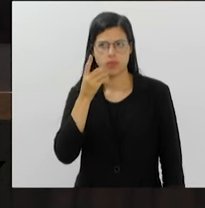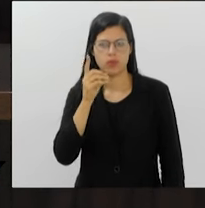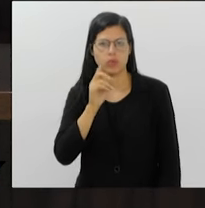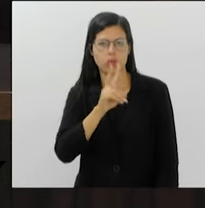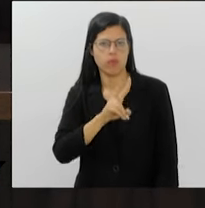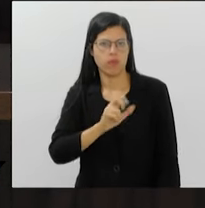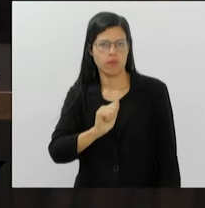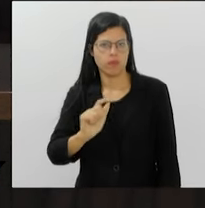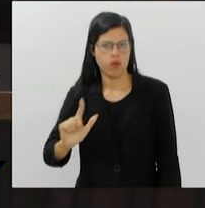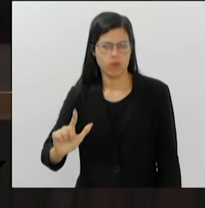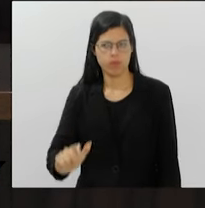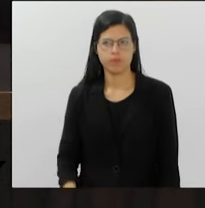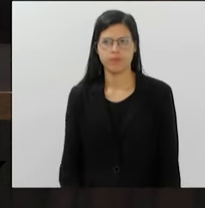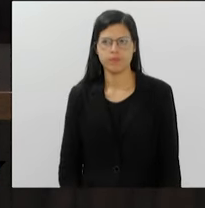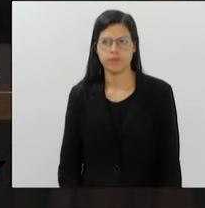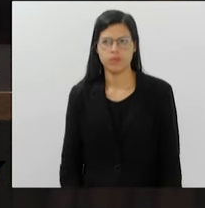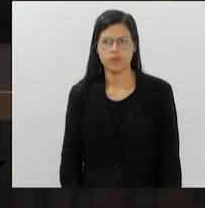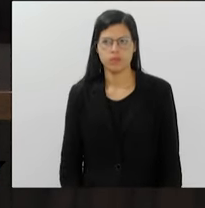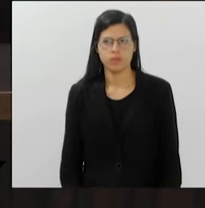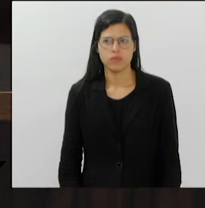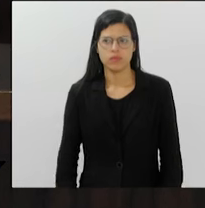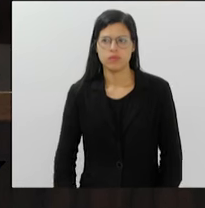Valceasa.